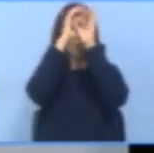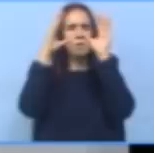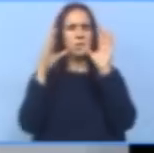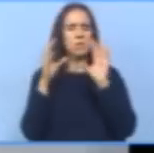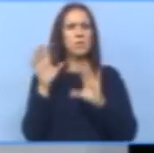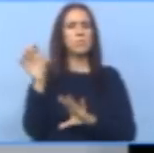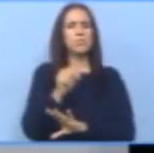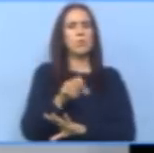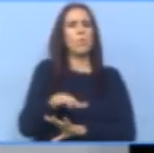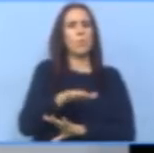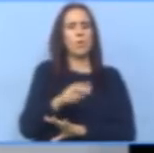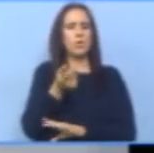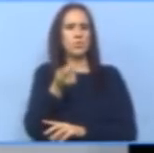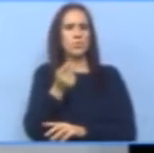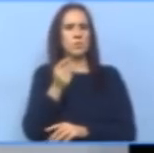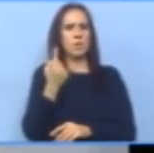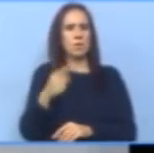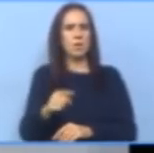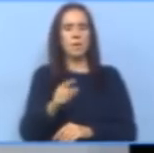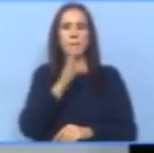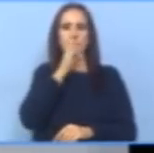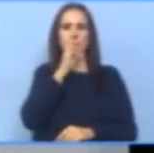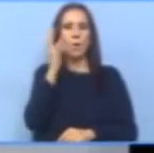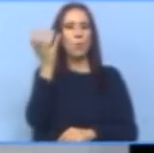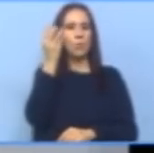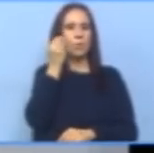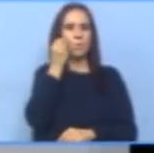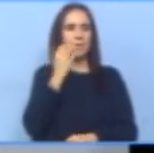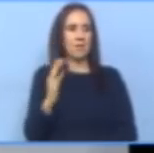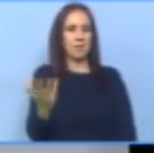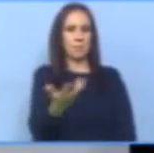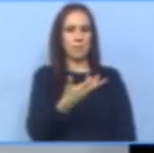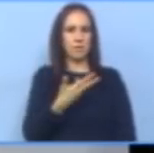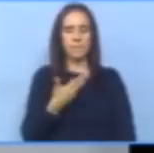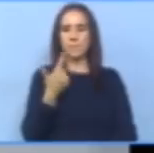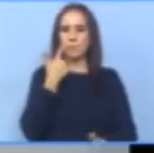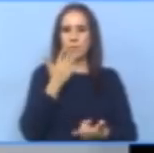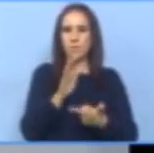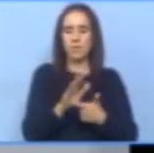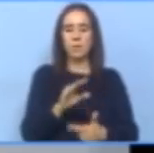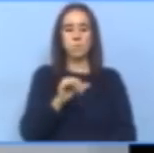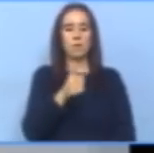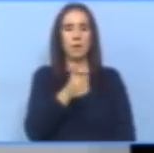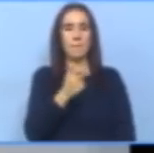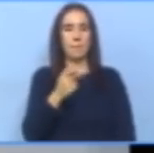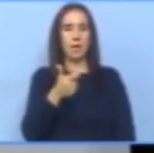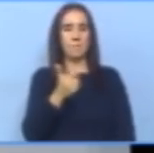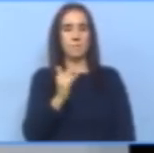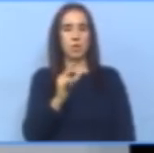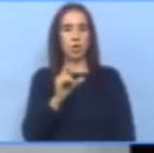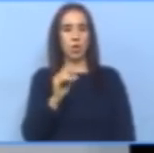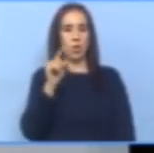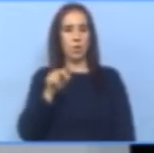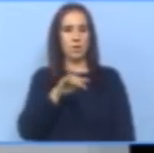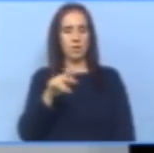é faz parte um pouco das culturas ambientais. Concretamente, por exemplo, em Babilónia, existia a